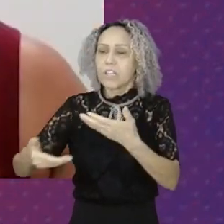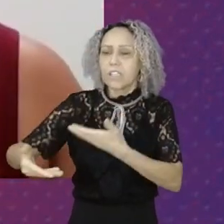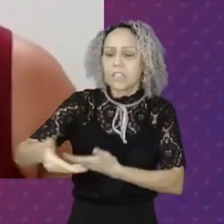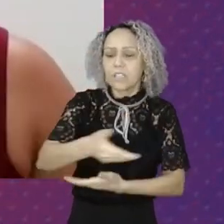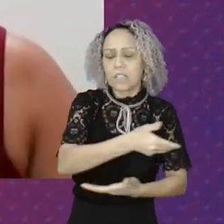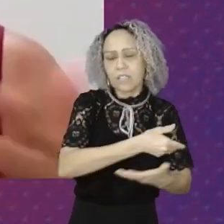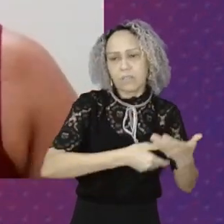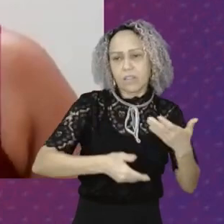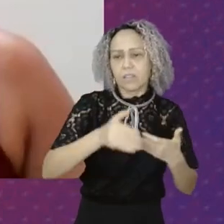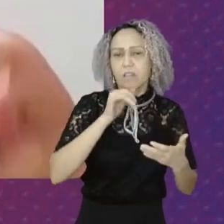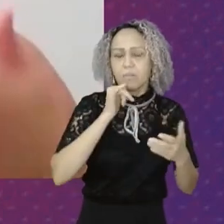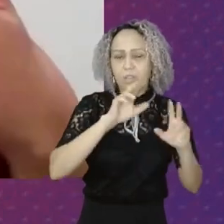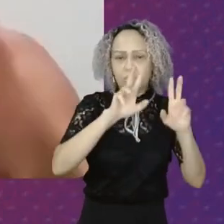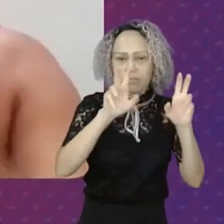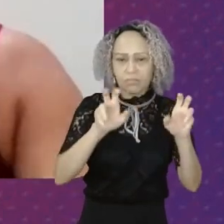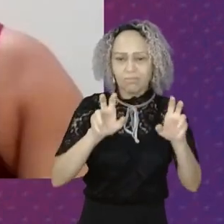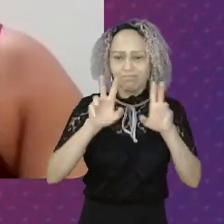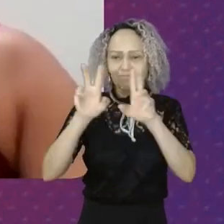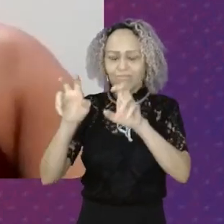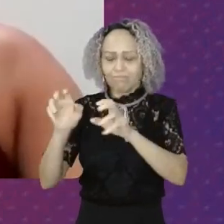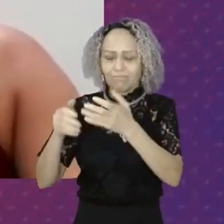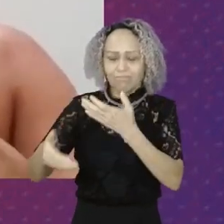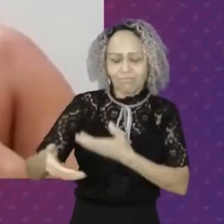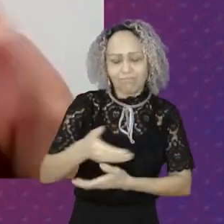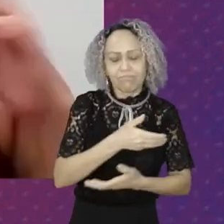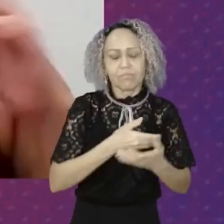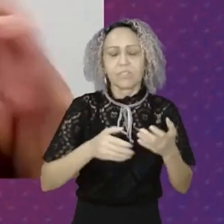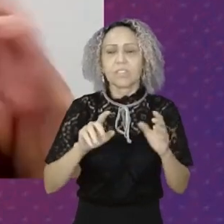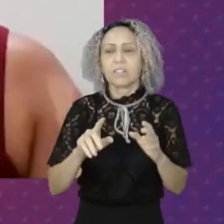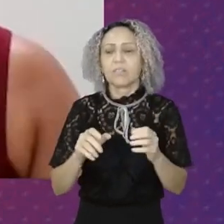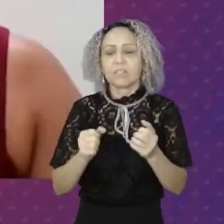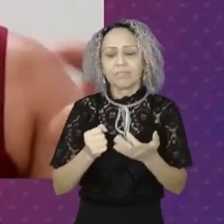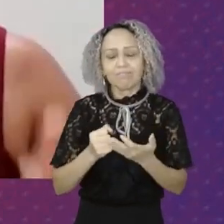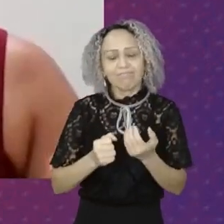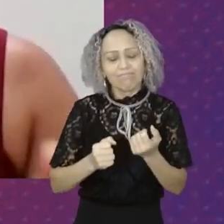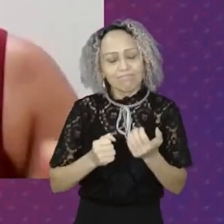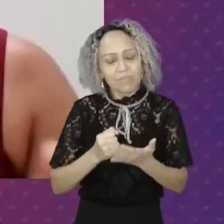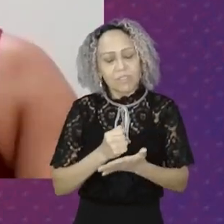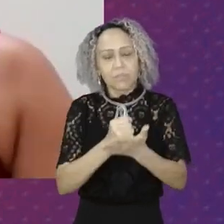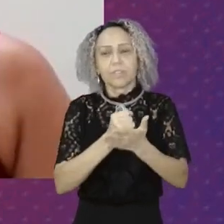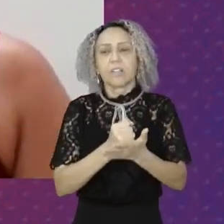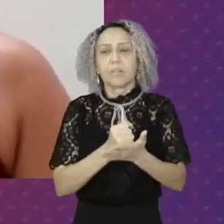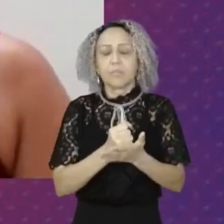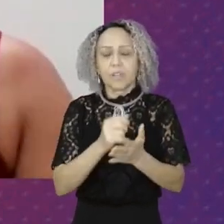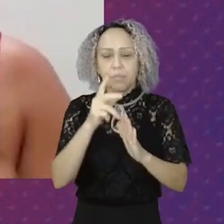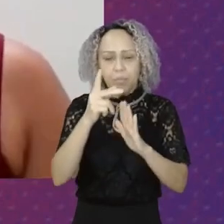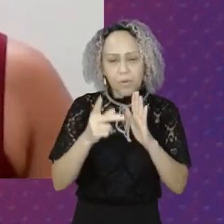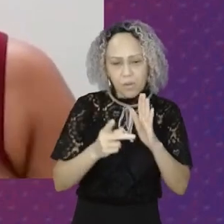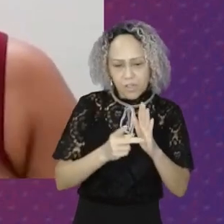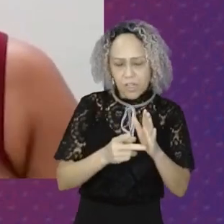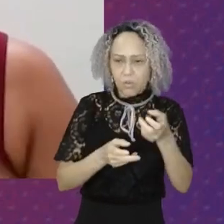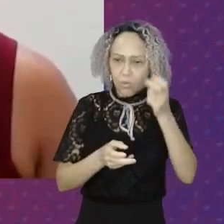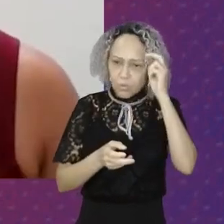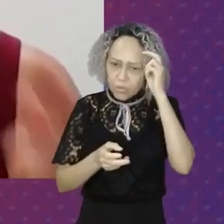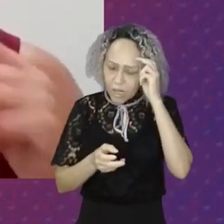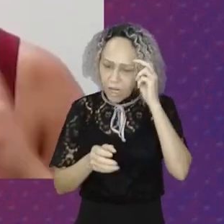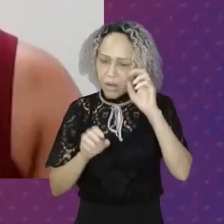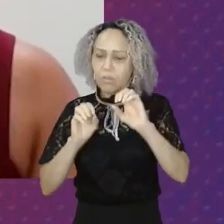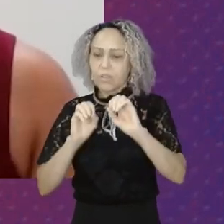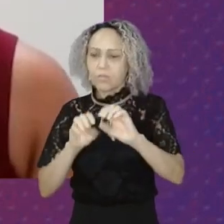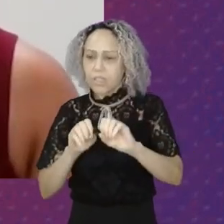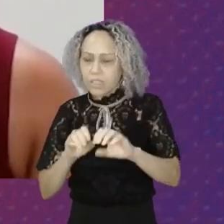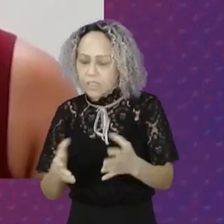incentivar projetos culturais, projetos de educação, projetos de prevenção à violência nos territórios em que o índice de